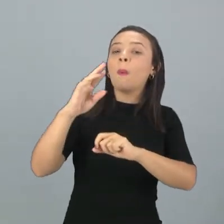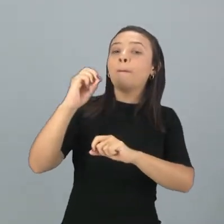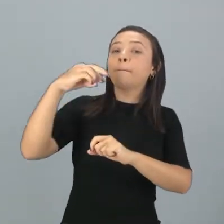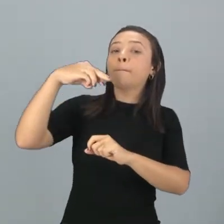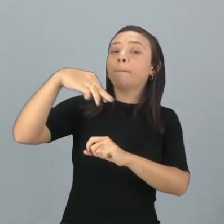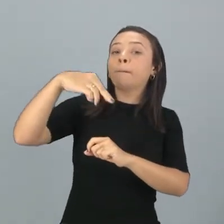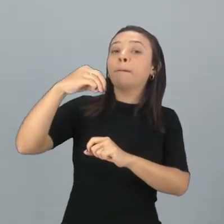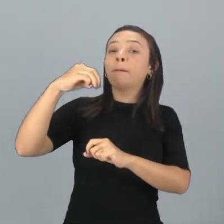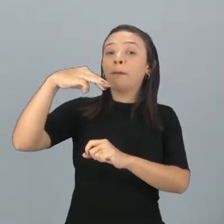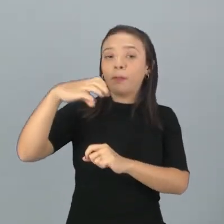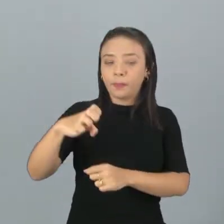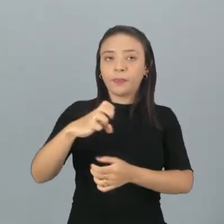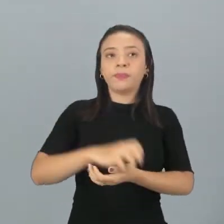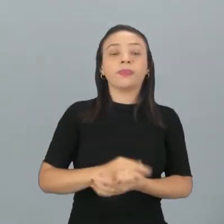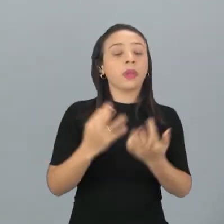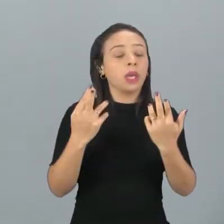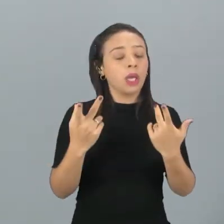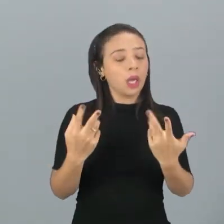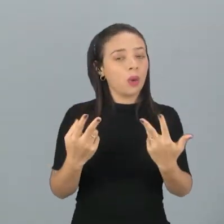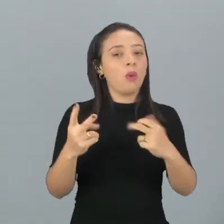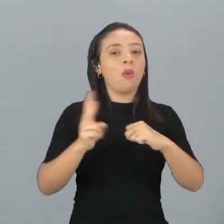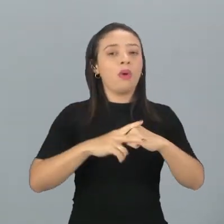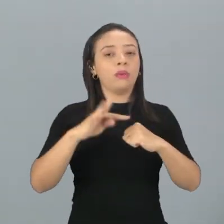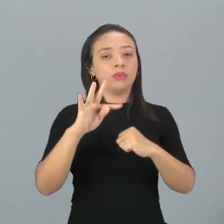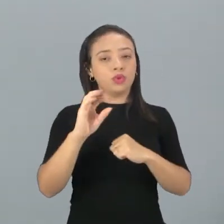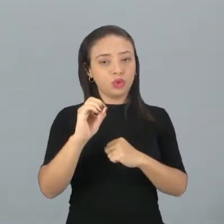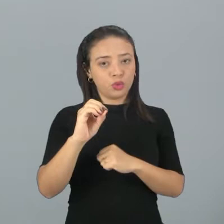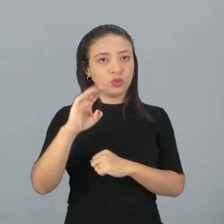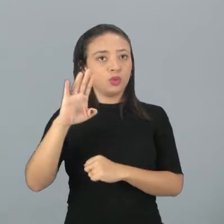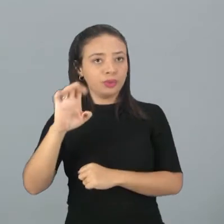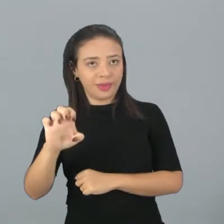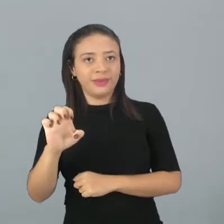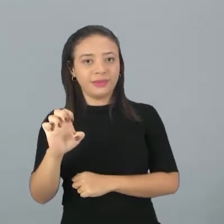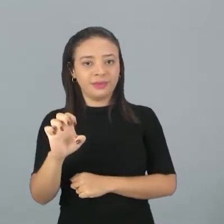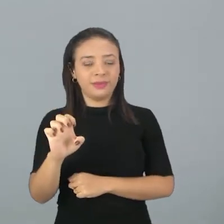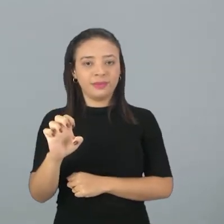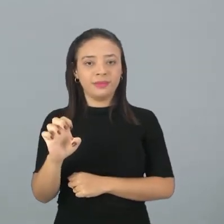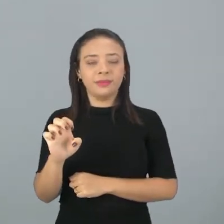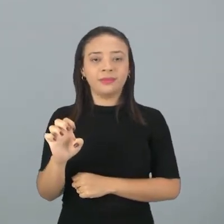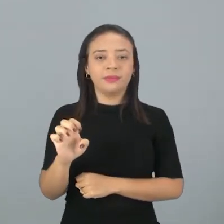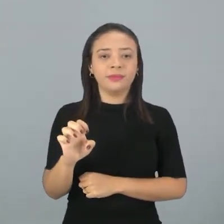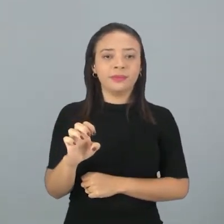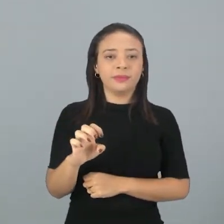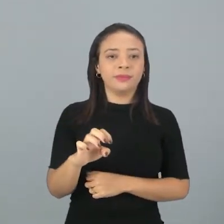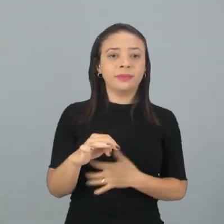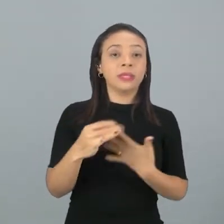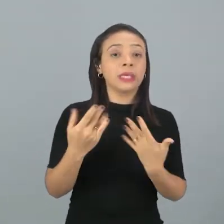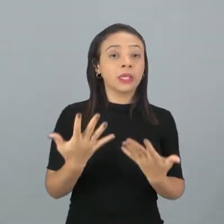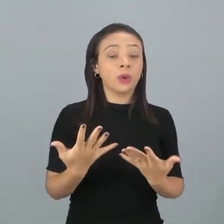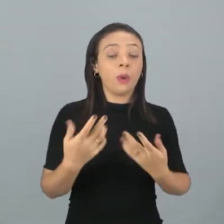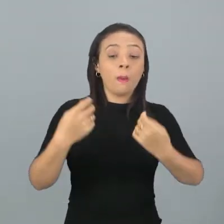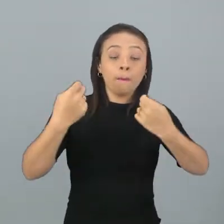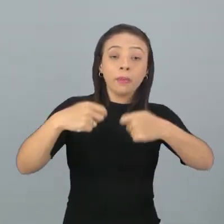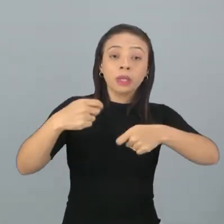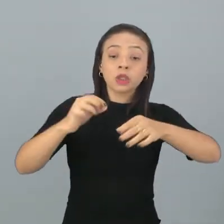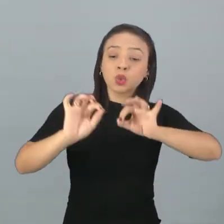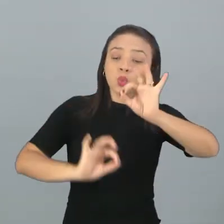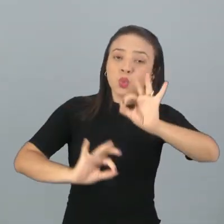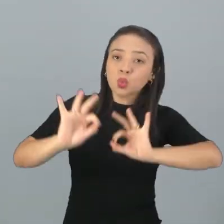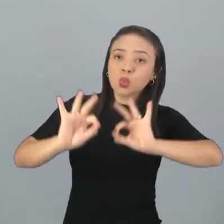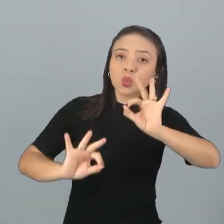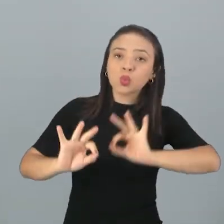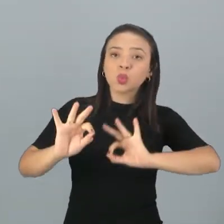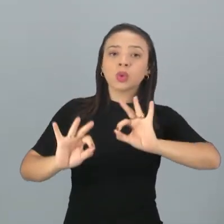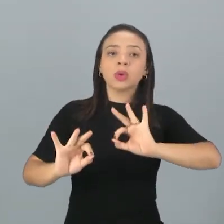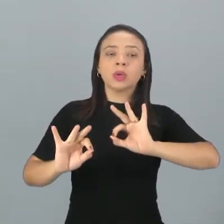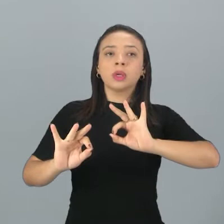be. Eu não posso dizer I be, porque eu vou estar dizendo eu ser, eu estar. Não vai dar certo, então eu tenho que conjugar. E essa